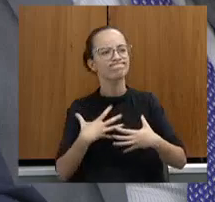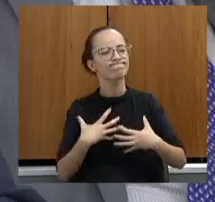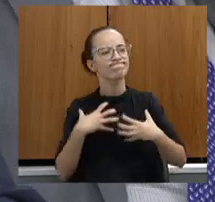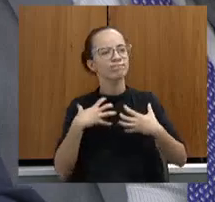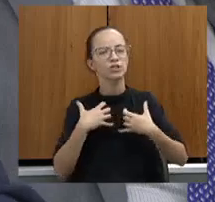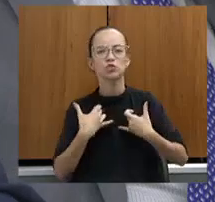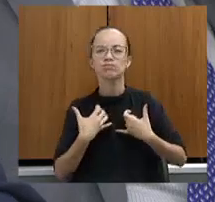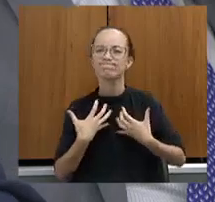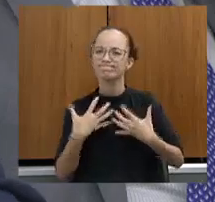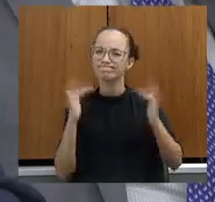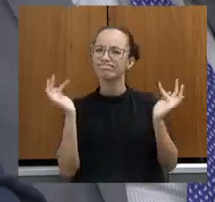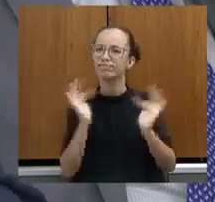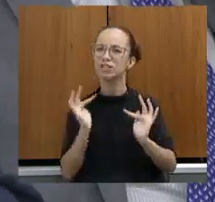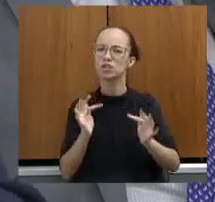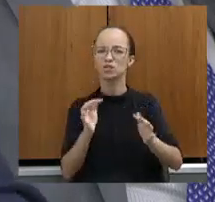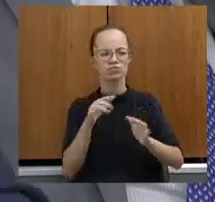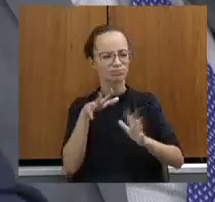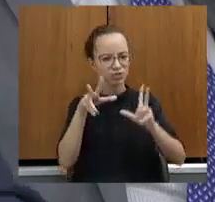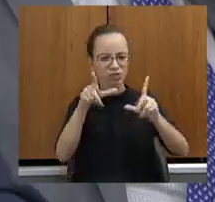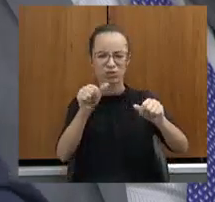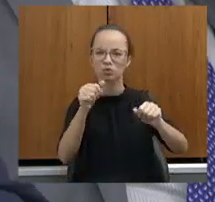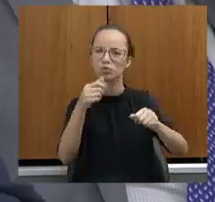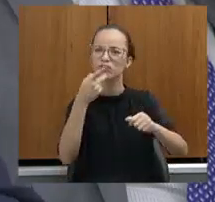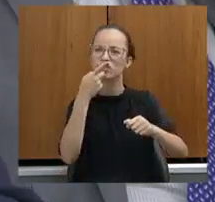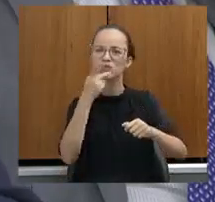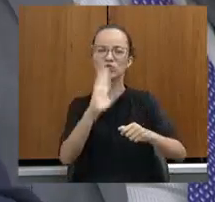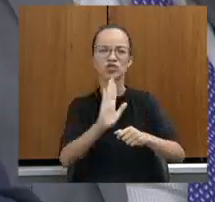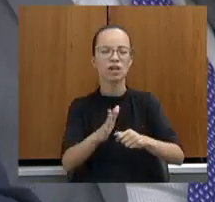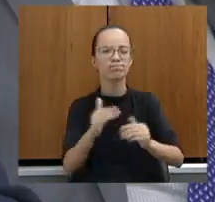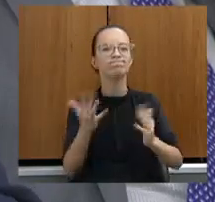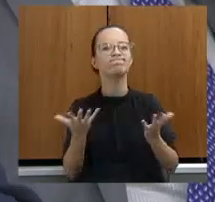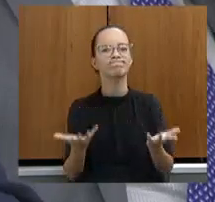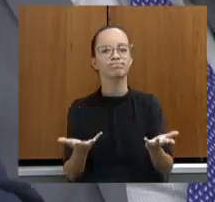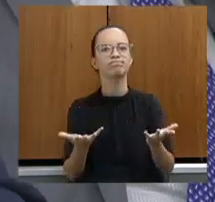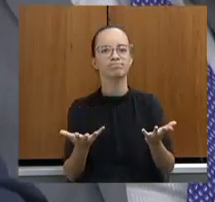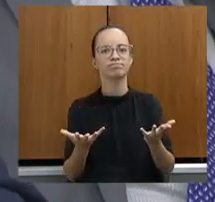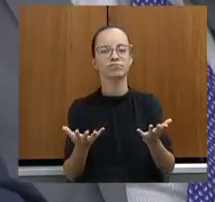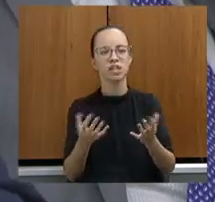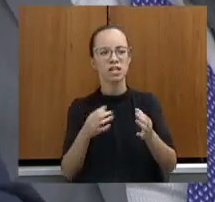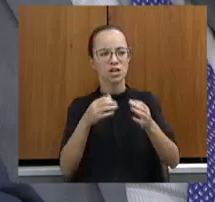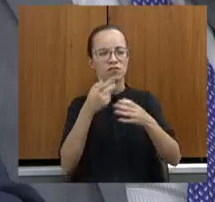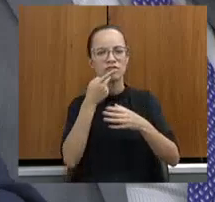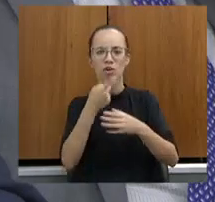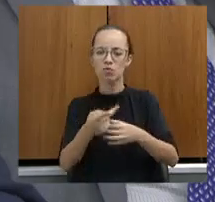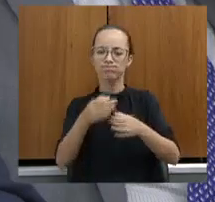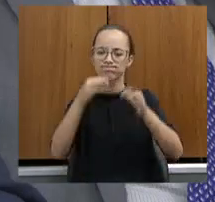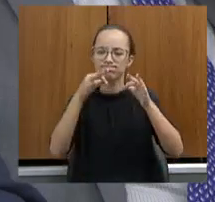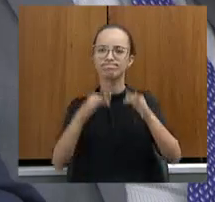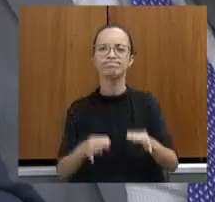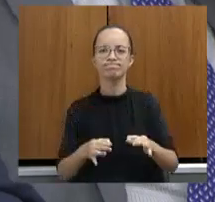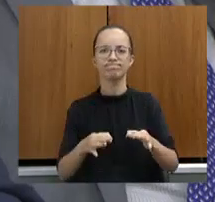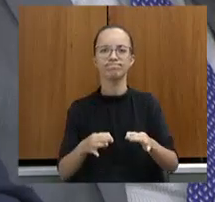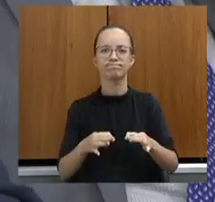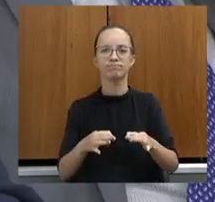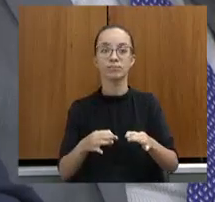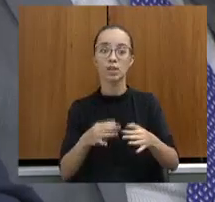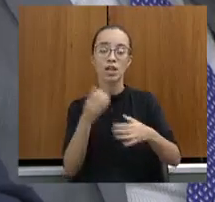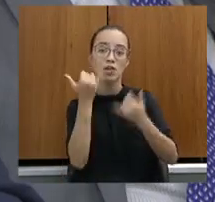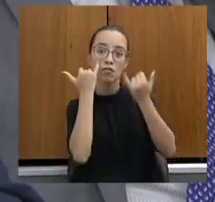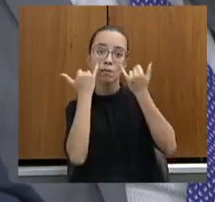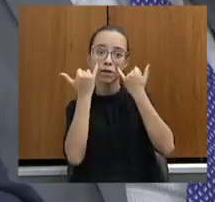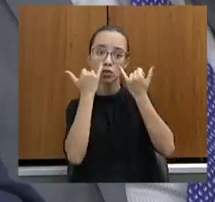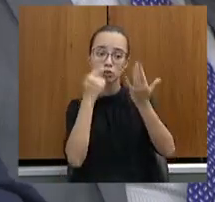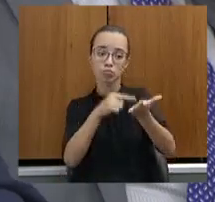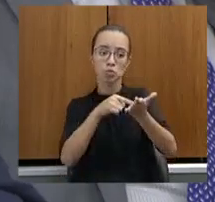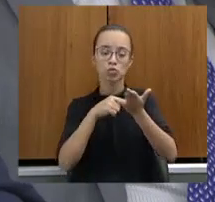com tudo que já foi dito o secretário de forma Ampla sincera e correta tu ser importante esses dados